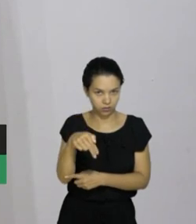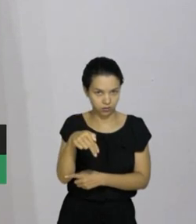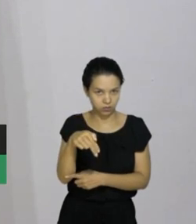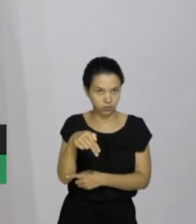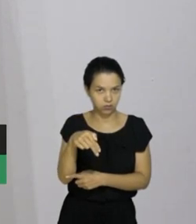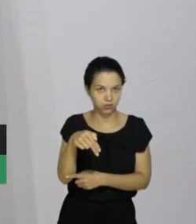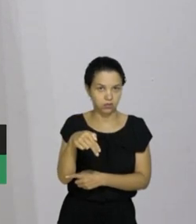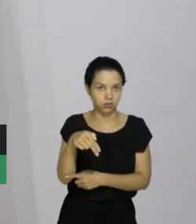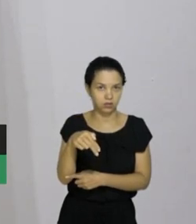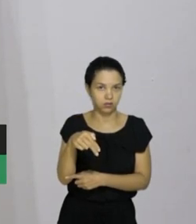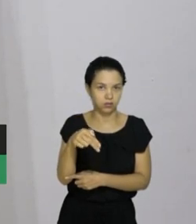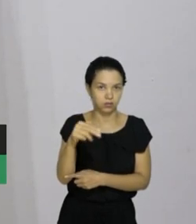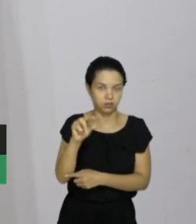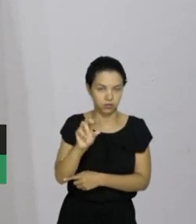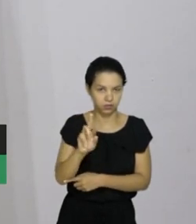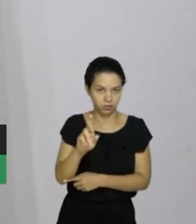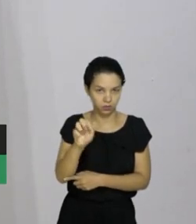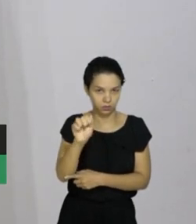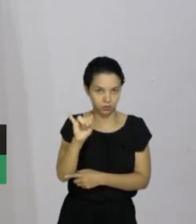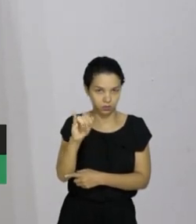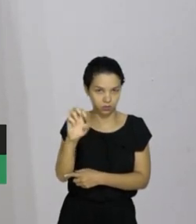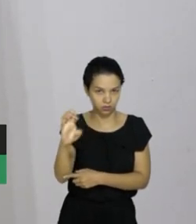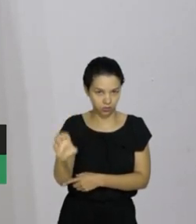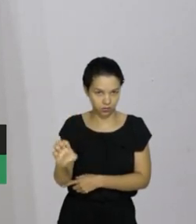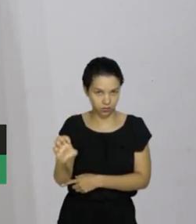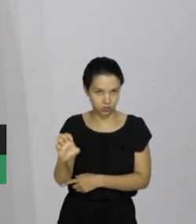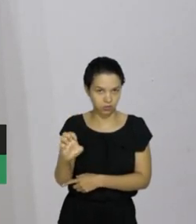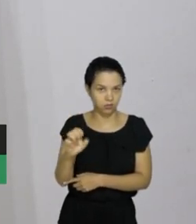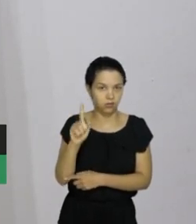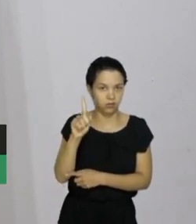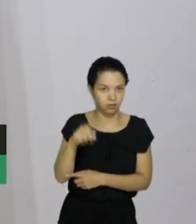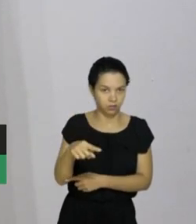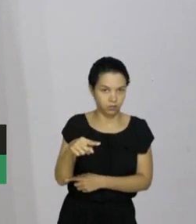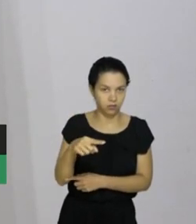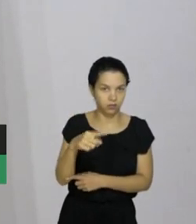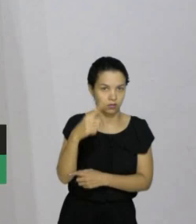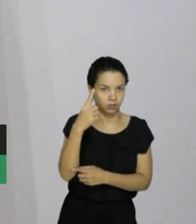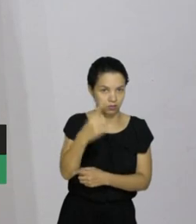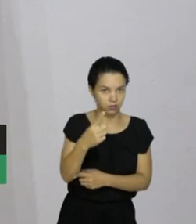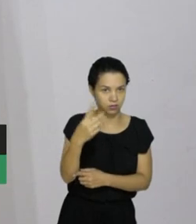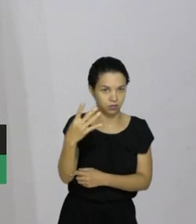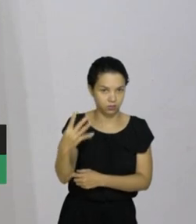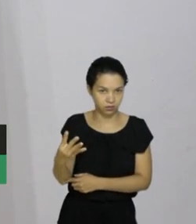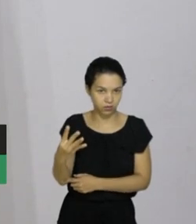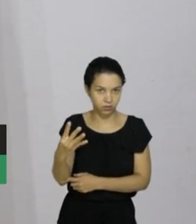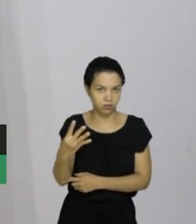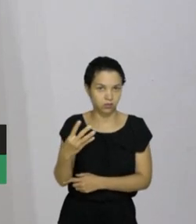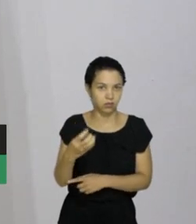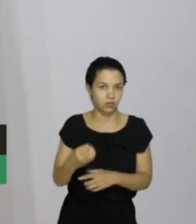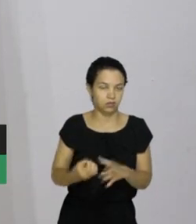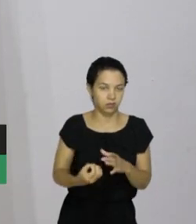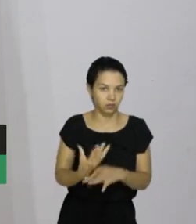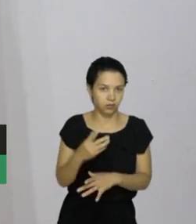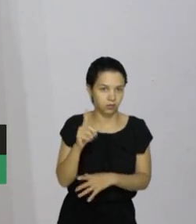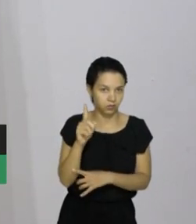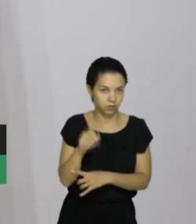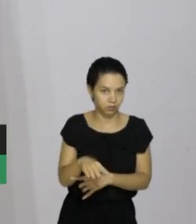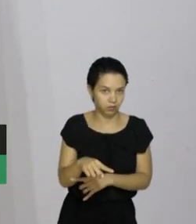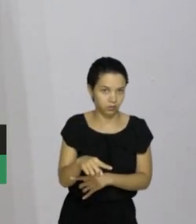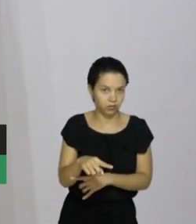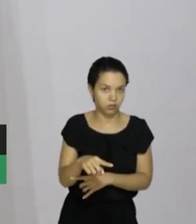Adeus está na sua décima quarta Edição que é a fórmula 1 dos mares